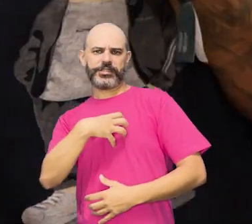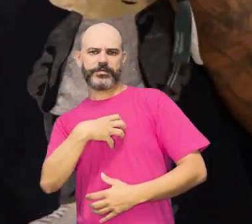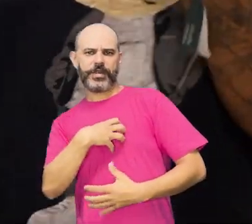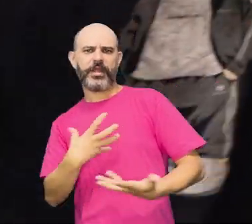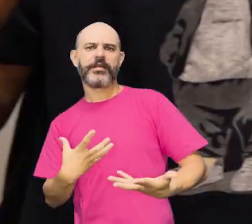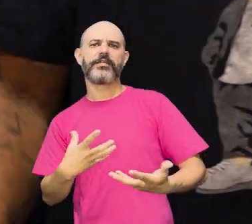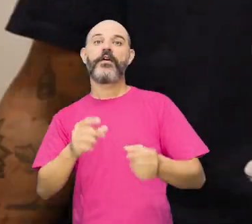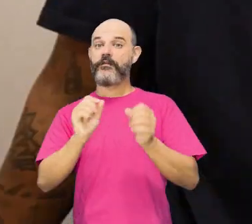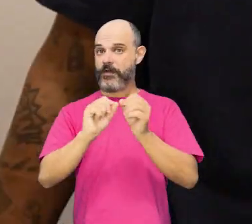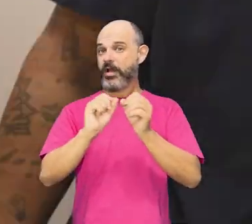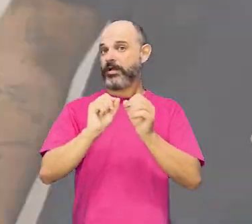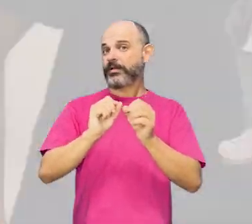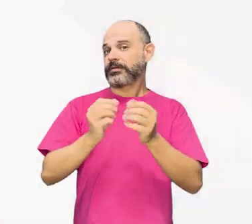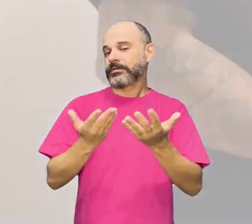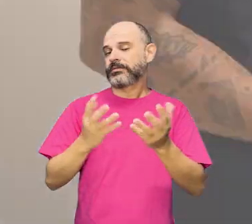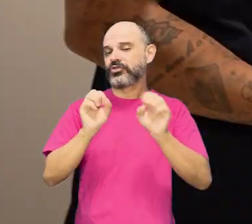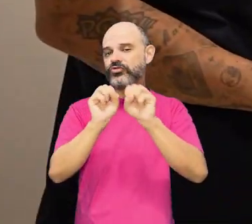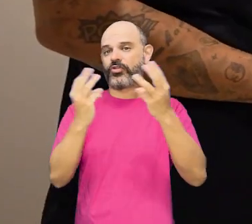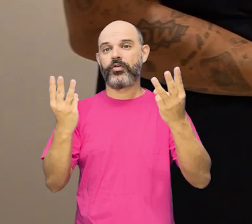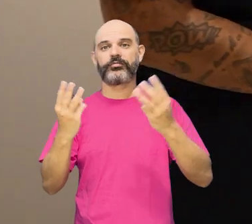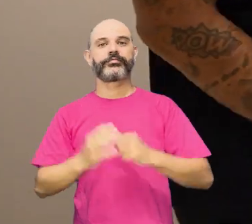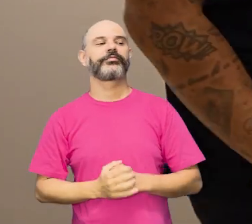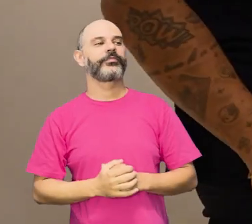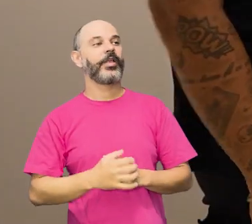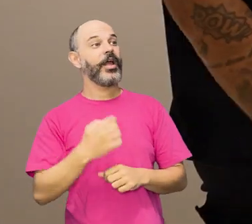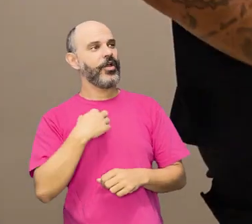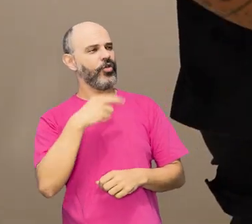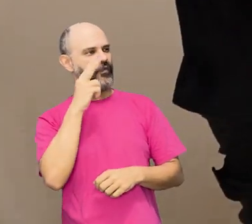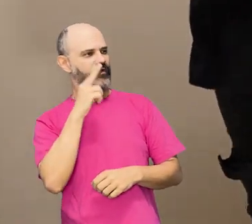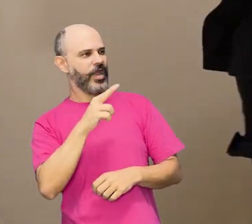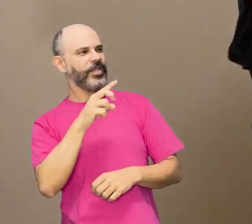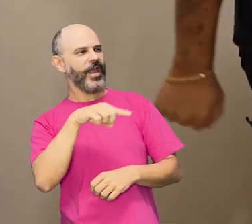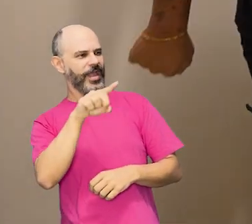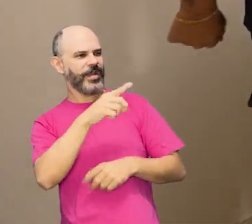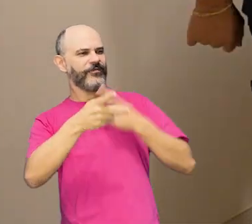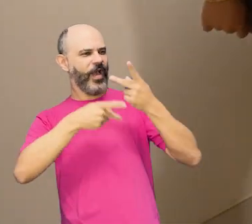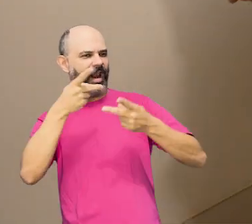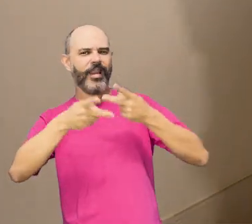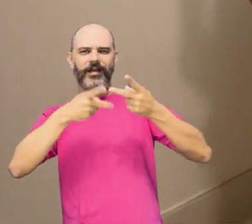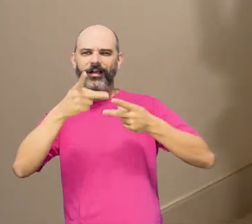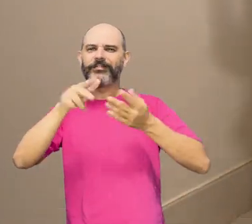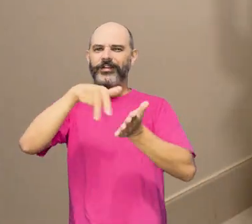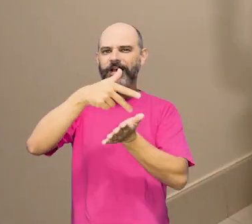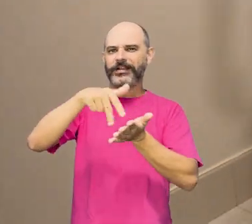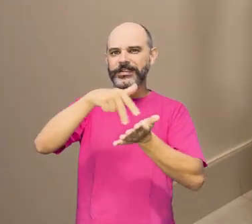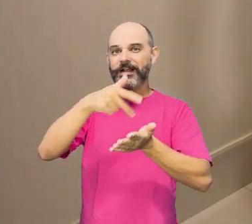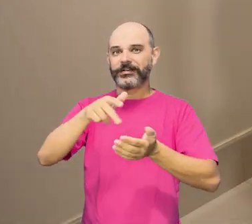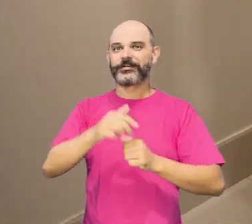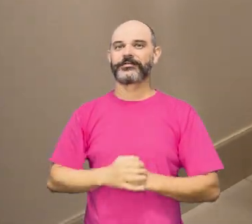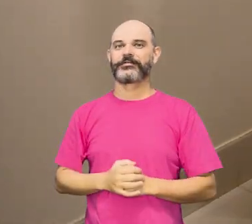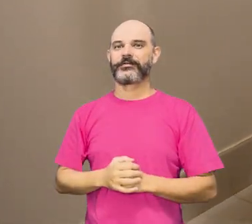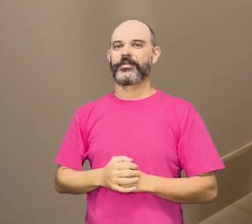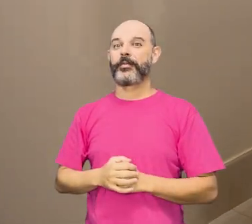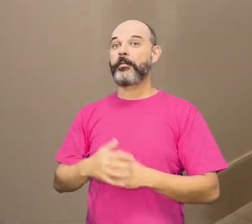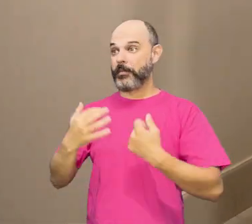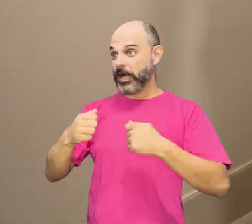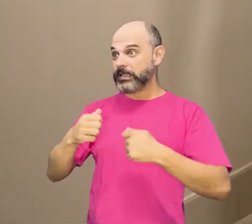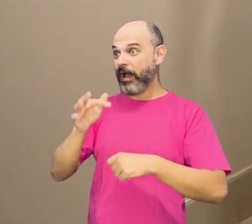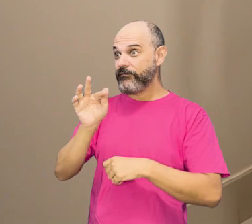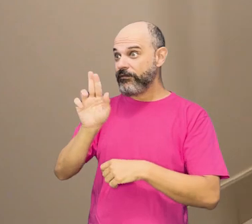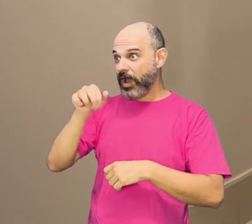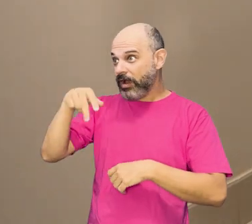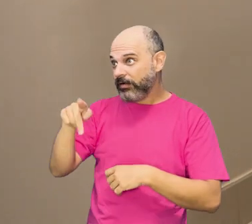consegue tá fazendo isso no nosso show lá. Gente, eu tô vendo que eles estão falando e estão dançando. Dá pra gente falar de funk sem falar de